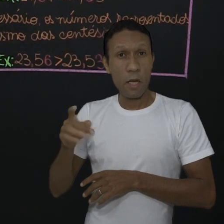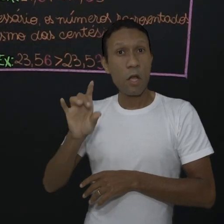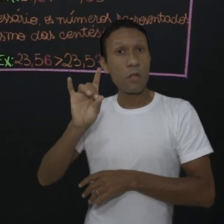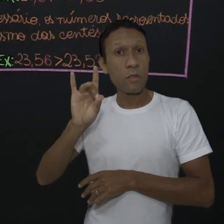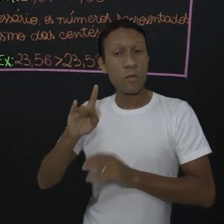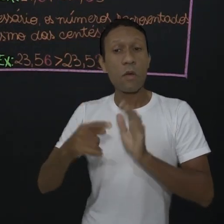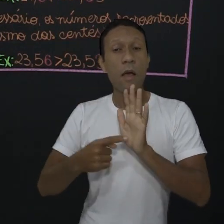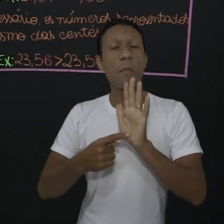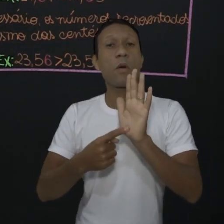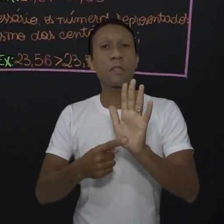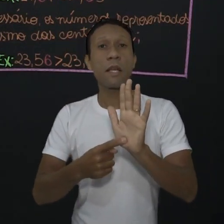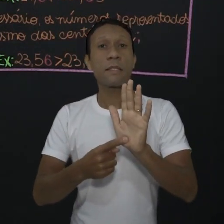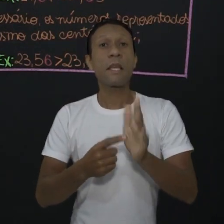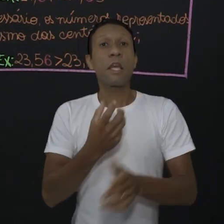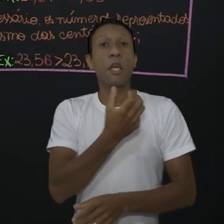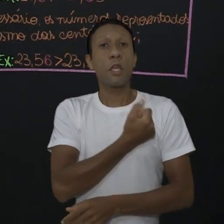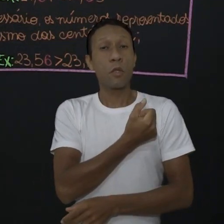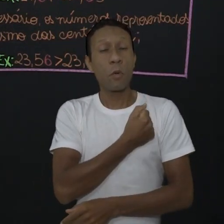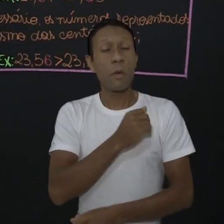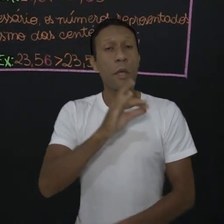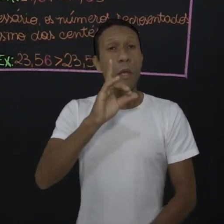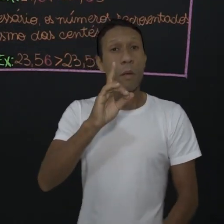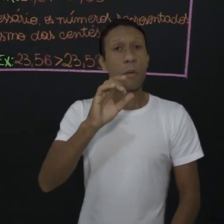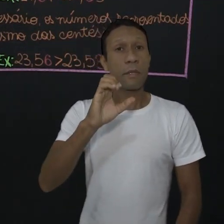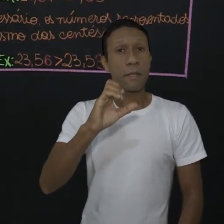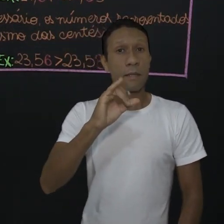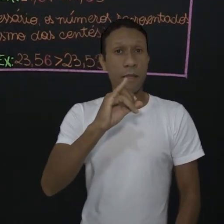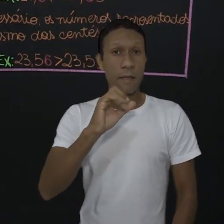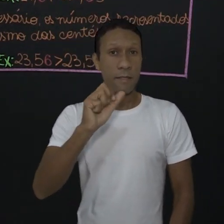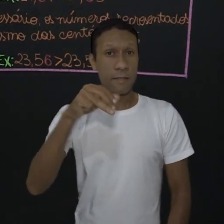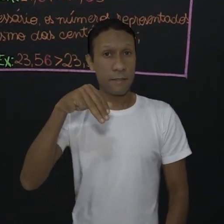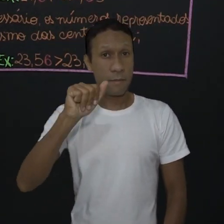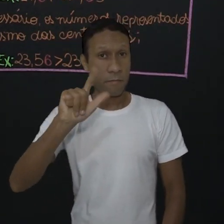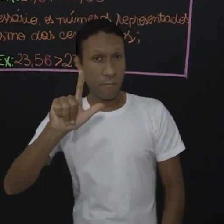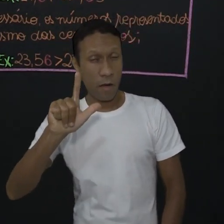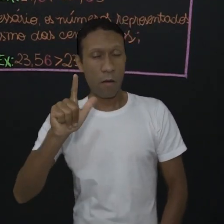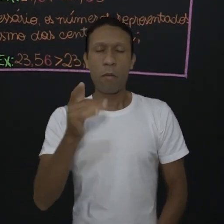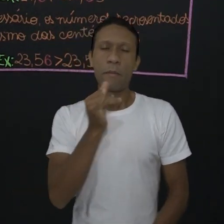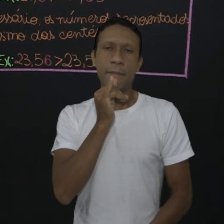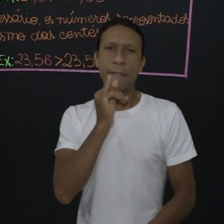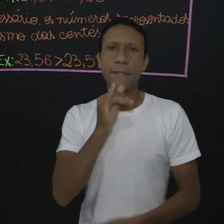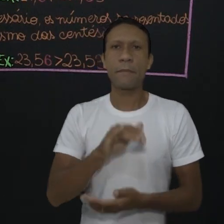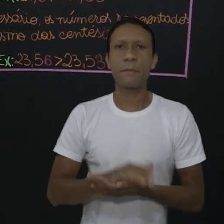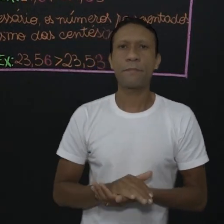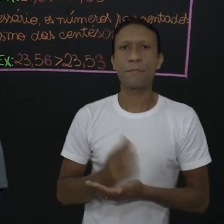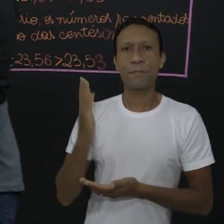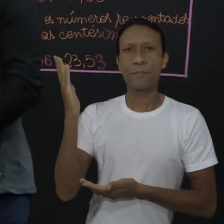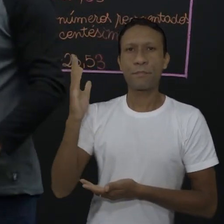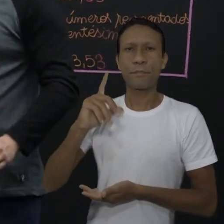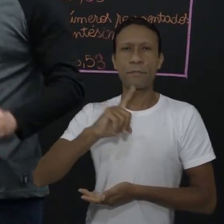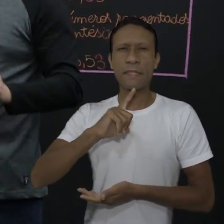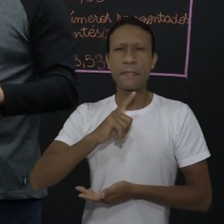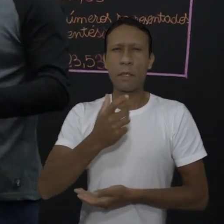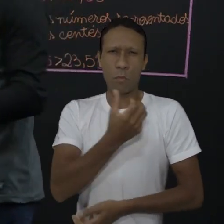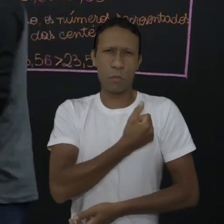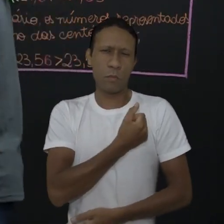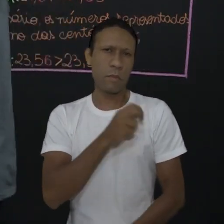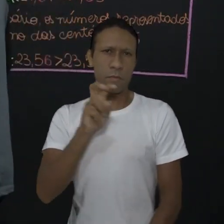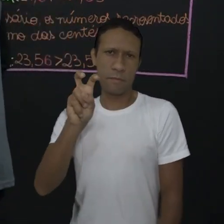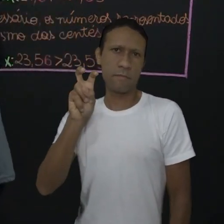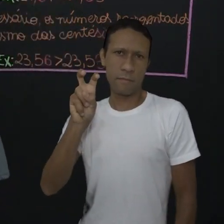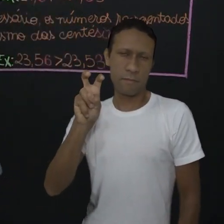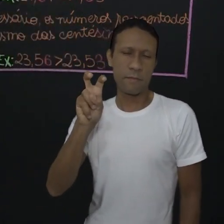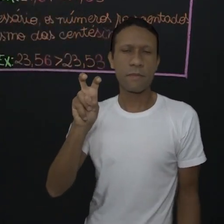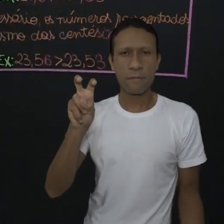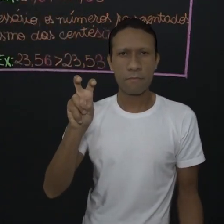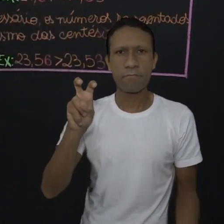só aparecerá em números decimais. Mas, por exemplo assim, eu tenho aqui o número 5, por exemplo,